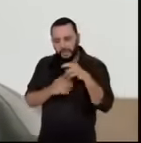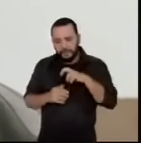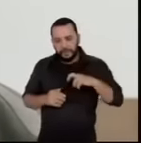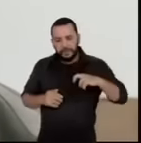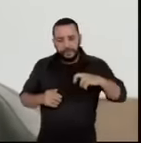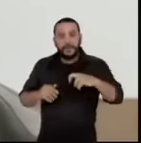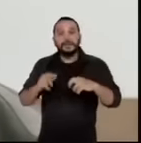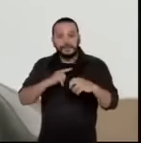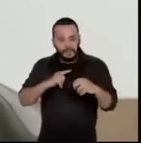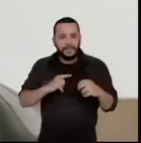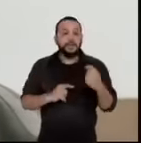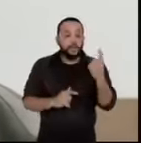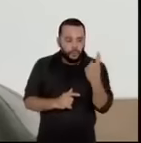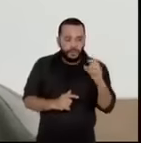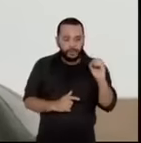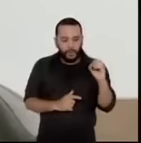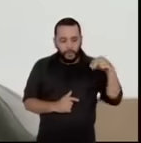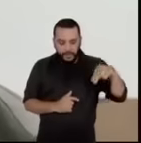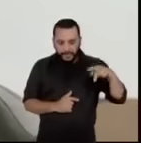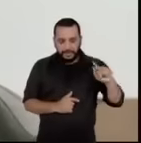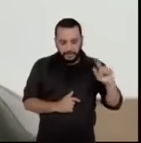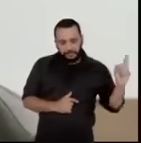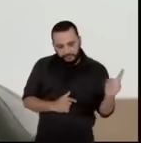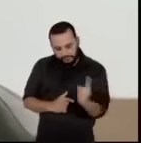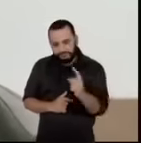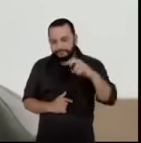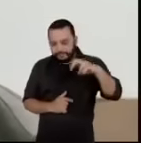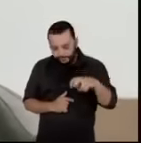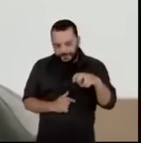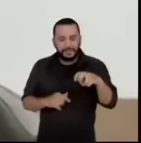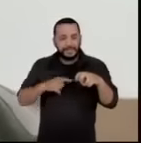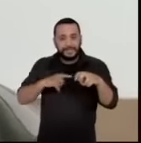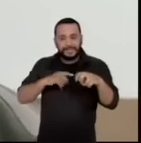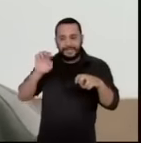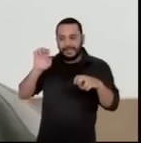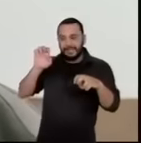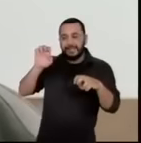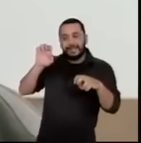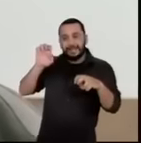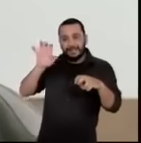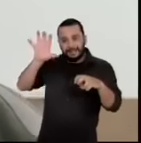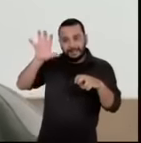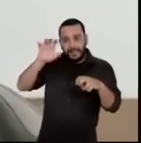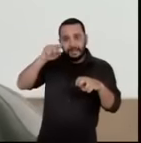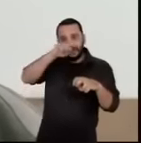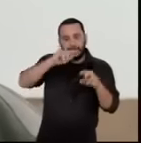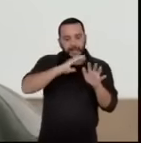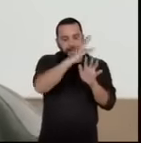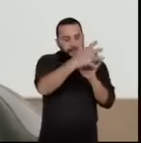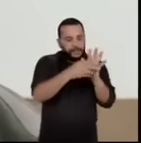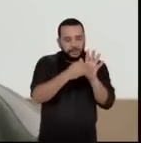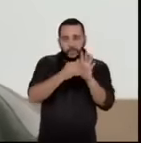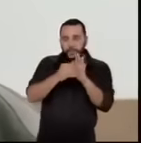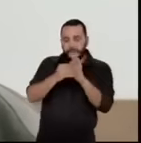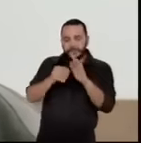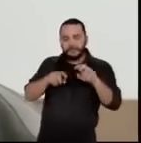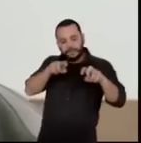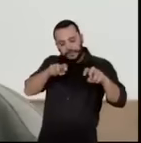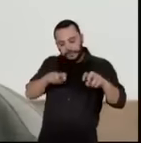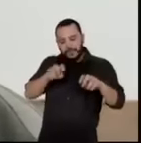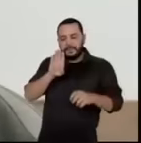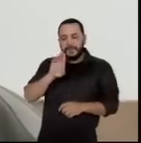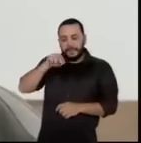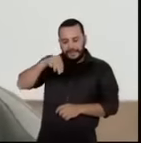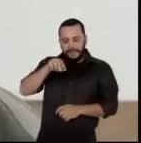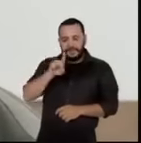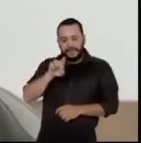setor, a exemplo do que tem no COFA, uma outra para os estados da Amazônia, exemplo do que tem no COFA, uma cadeira para o BNDES